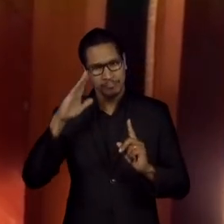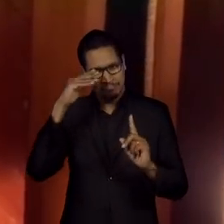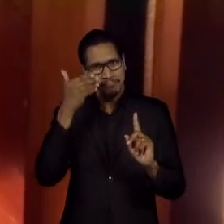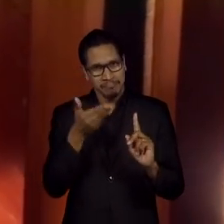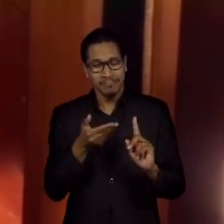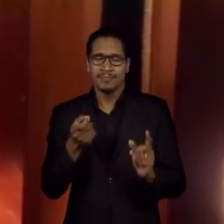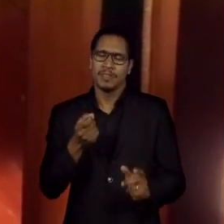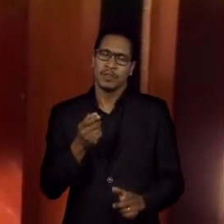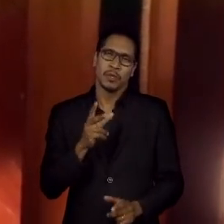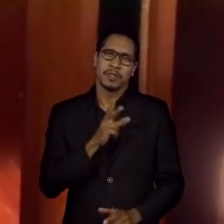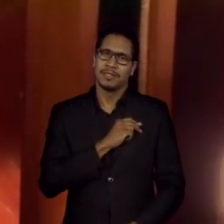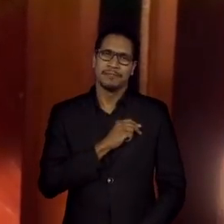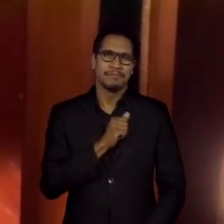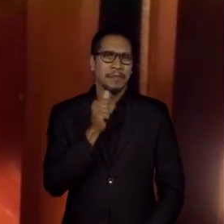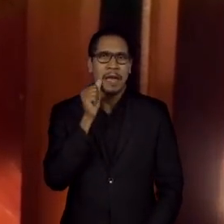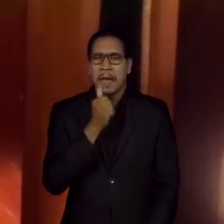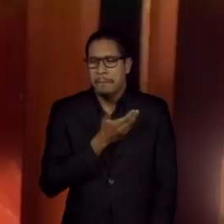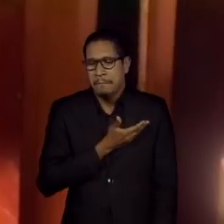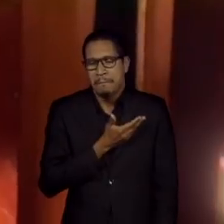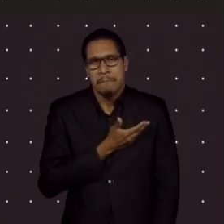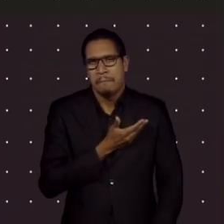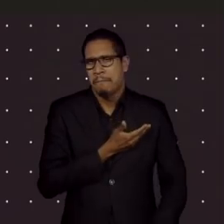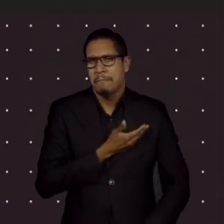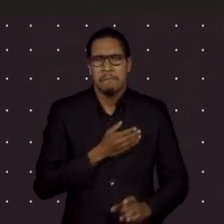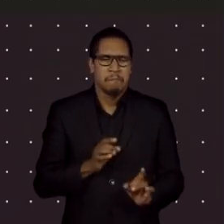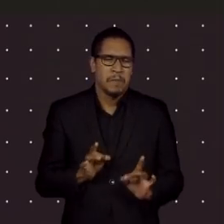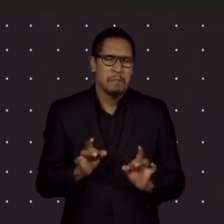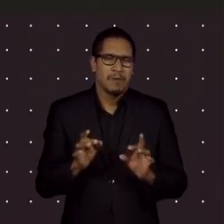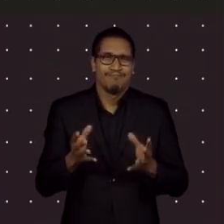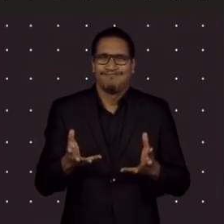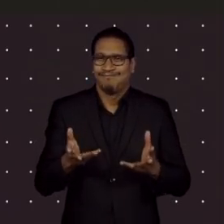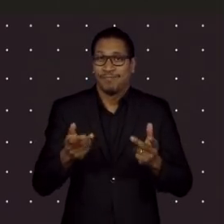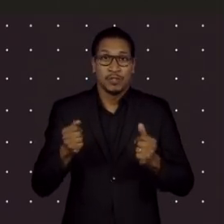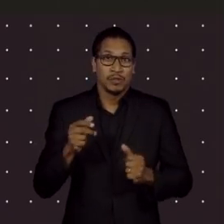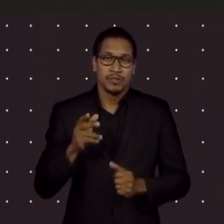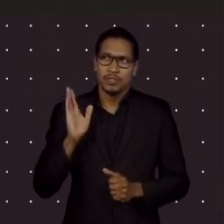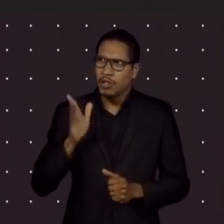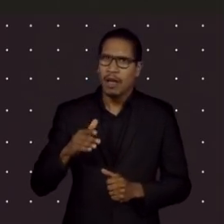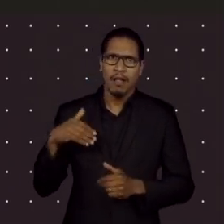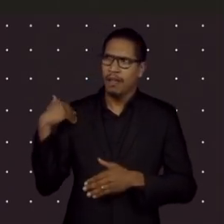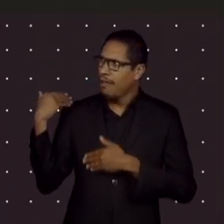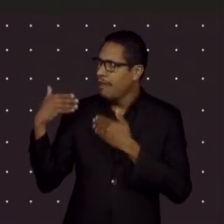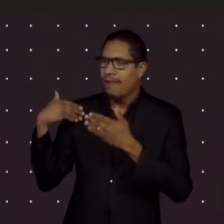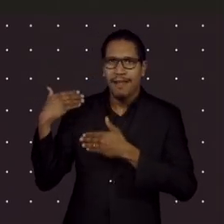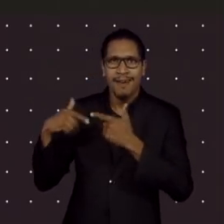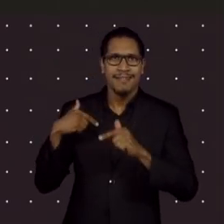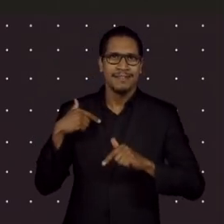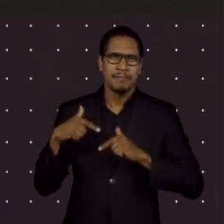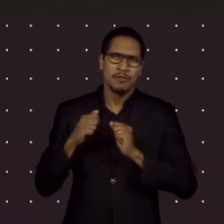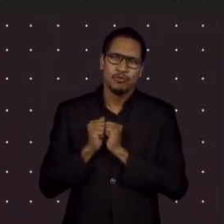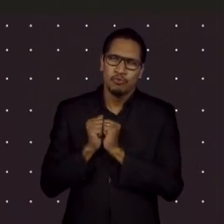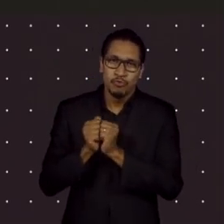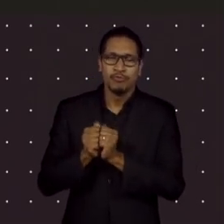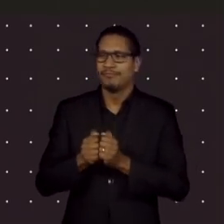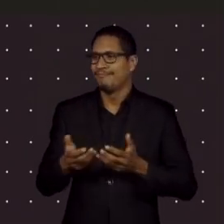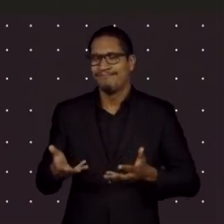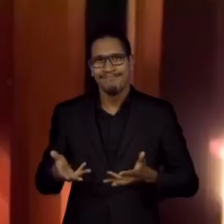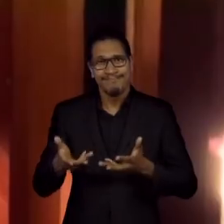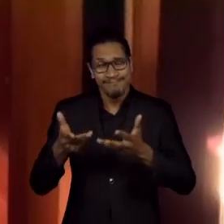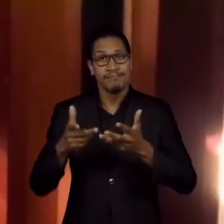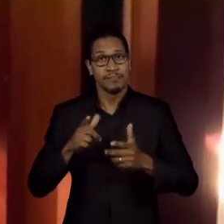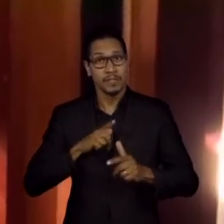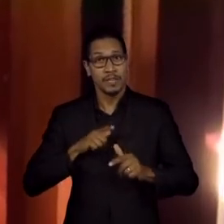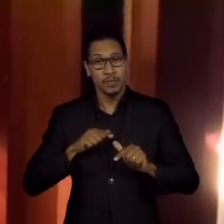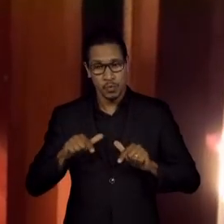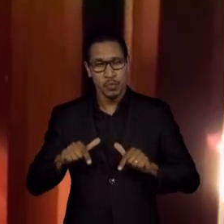amiguinha fantástica, né? De tantas estradas da vida, aquela coisa toda, de uma carreira